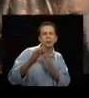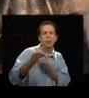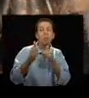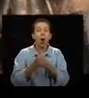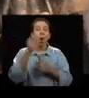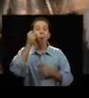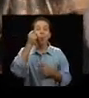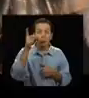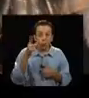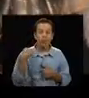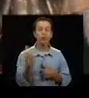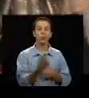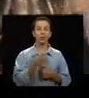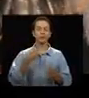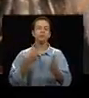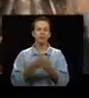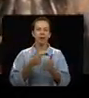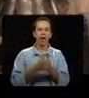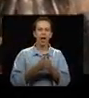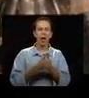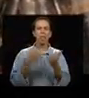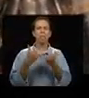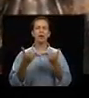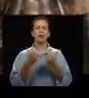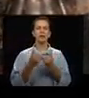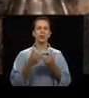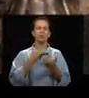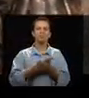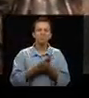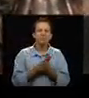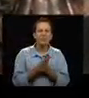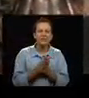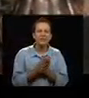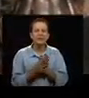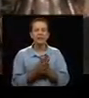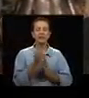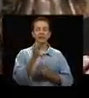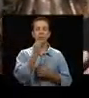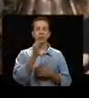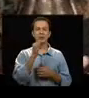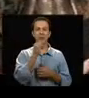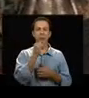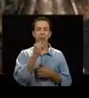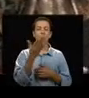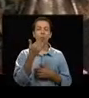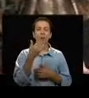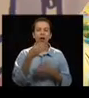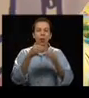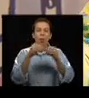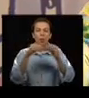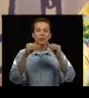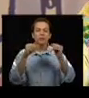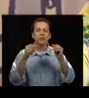da nossa cultura que me fustigavam, como por exemplo o gosto da